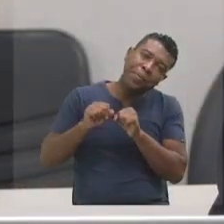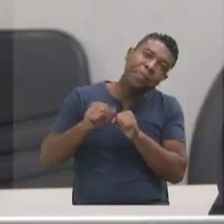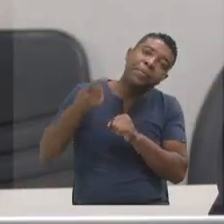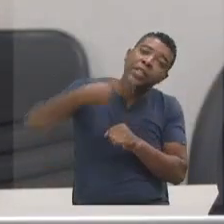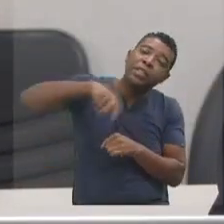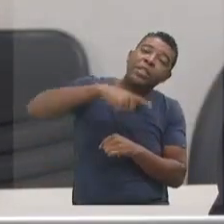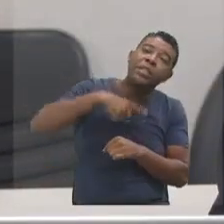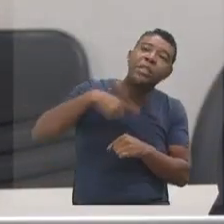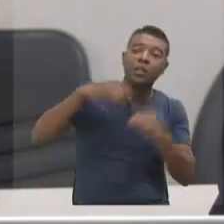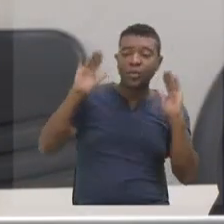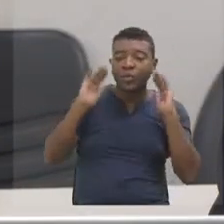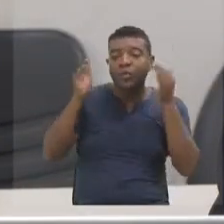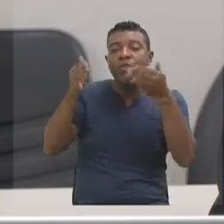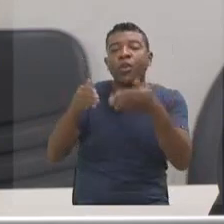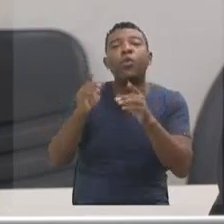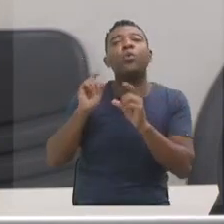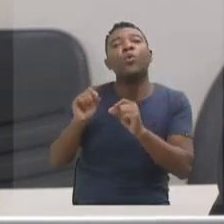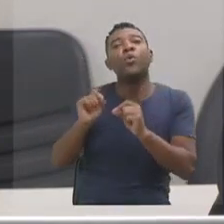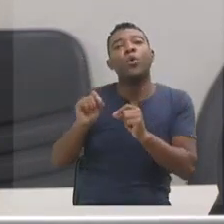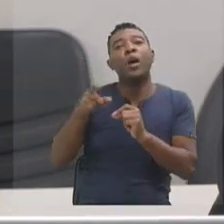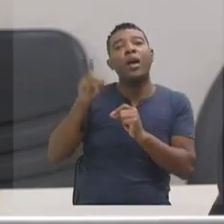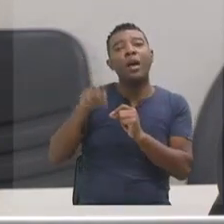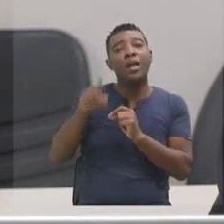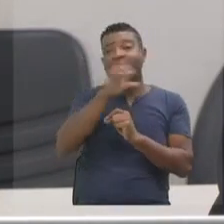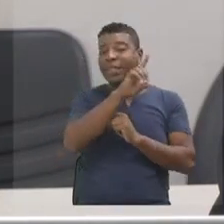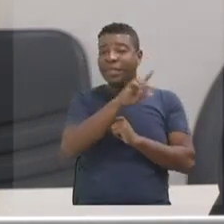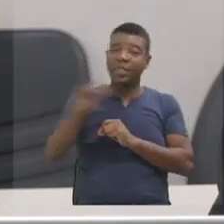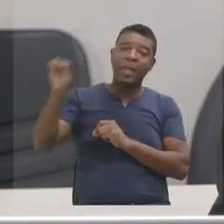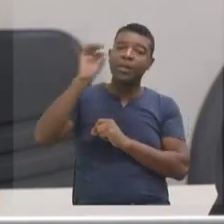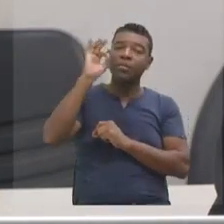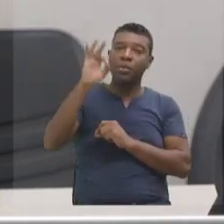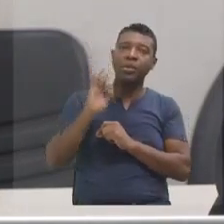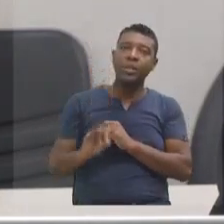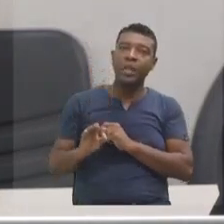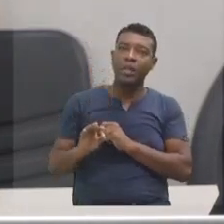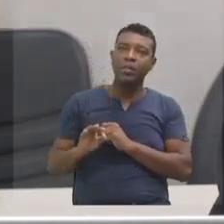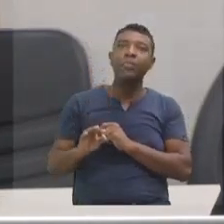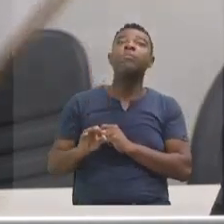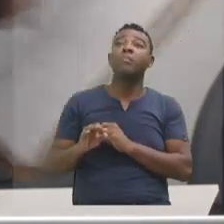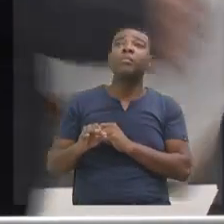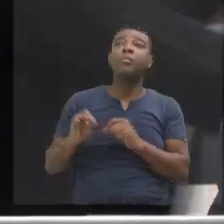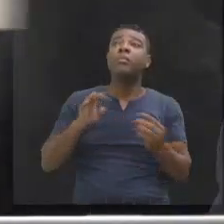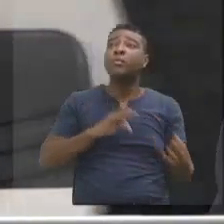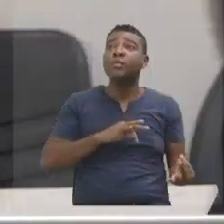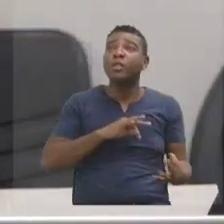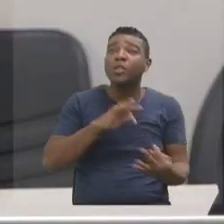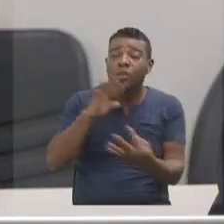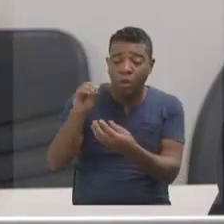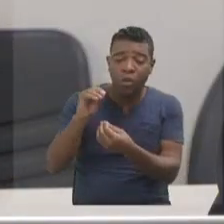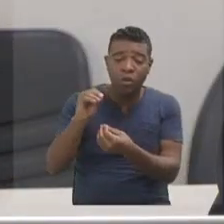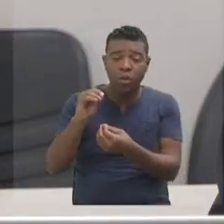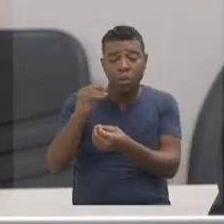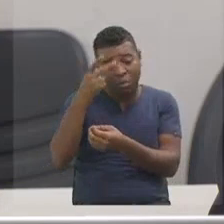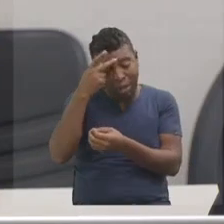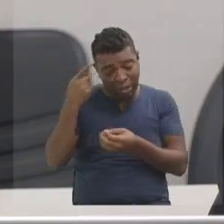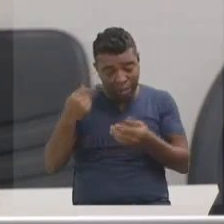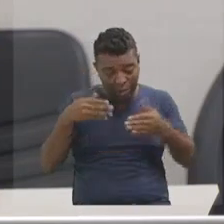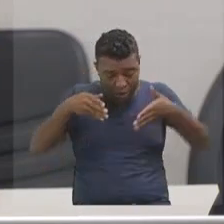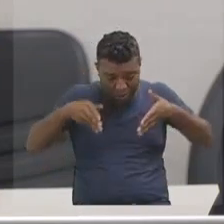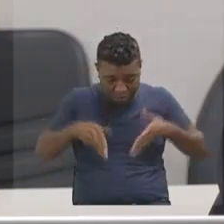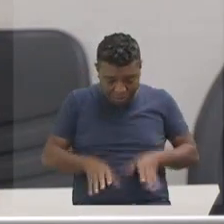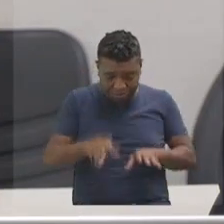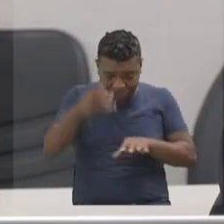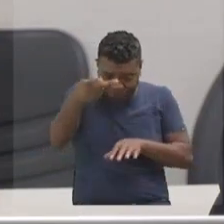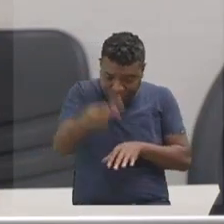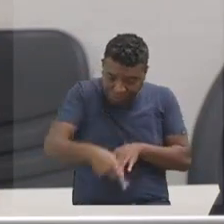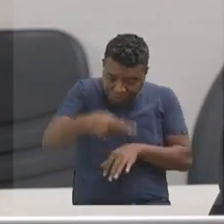de 100% do território Mineiro então todo Mineiro vai ter uma UBS para te chamar de sua diante deste investimento